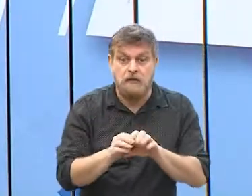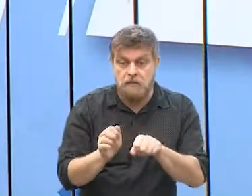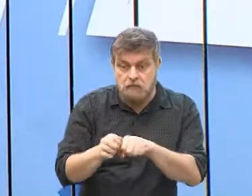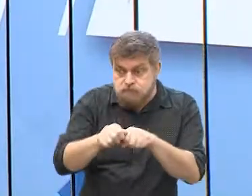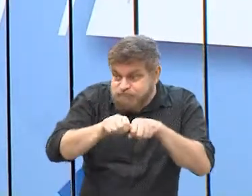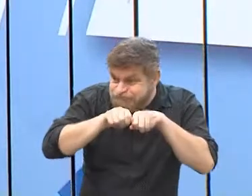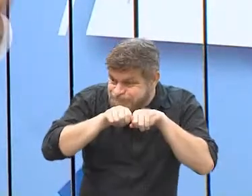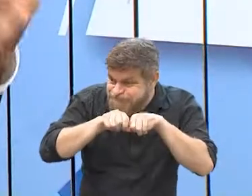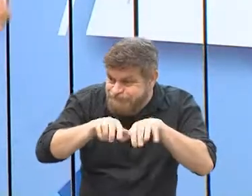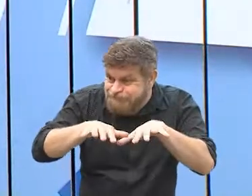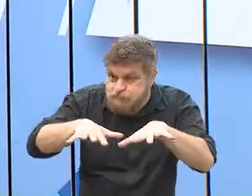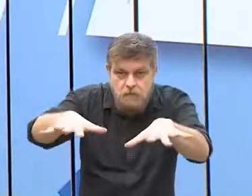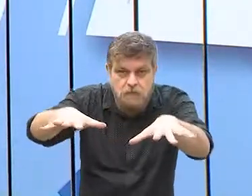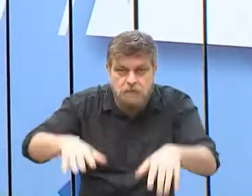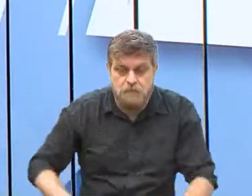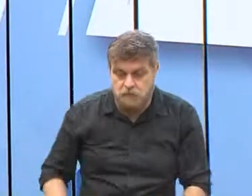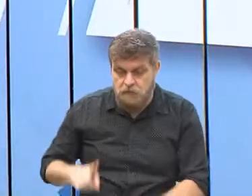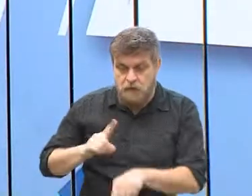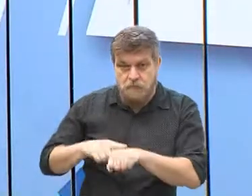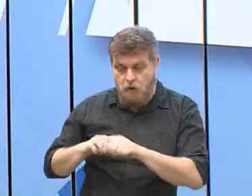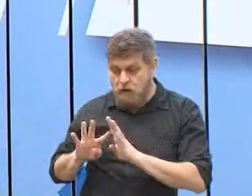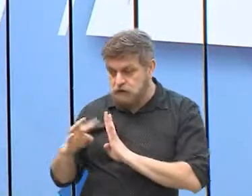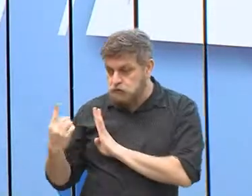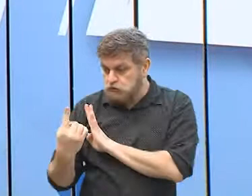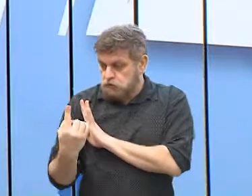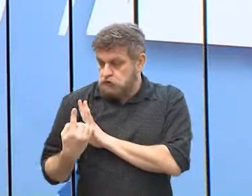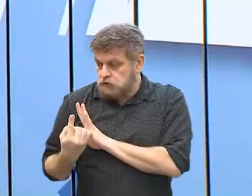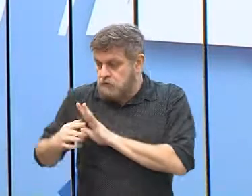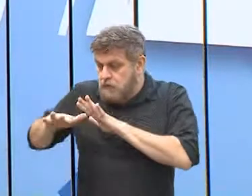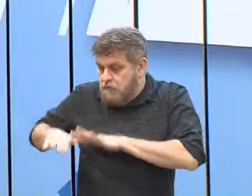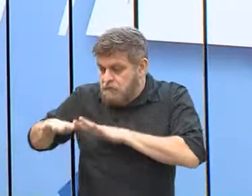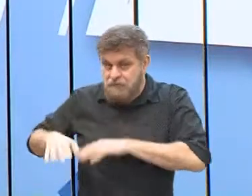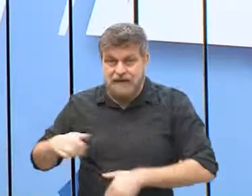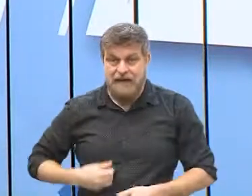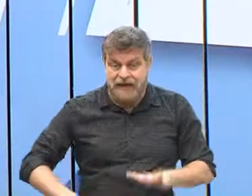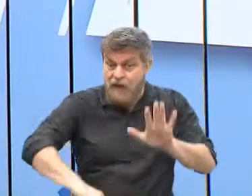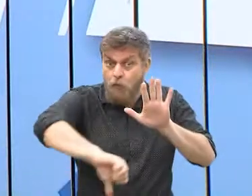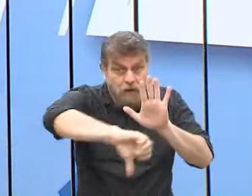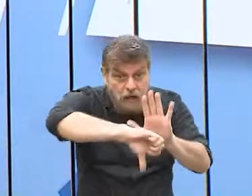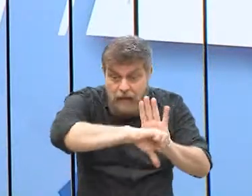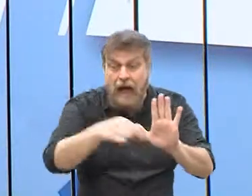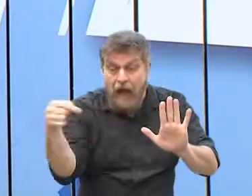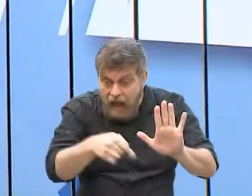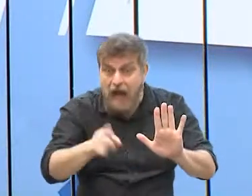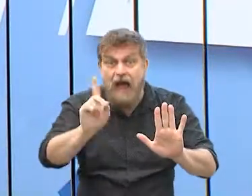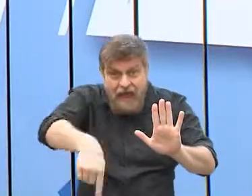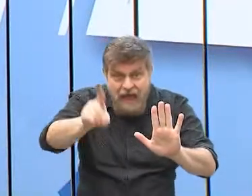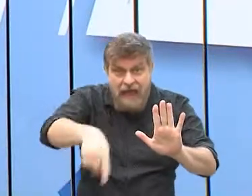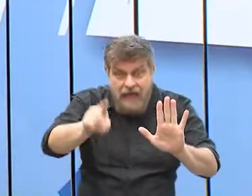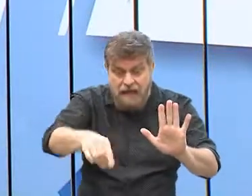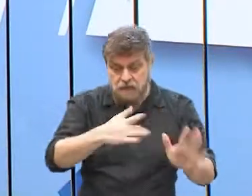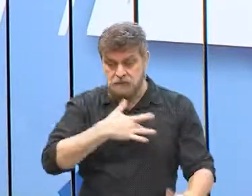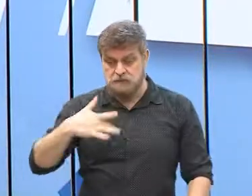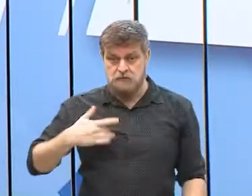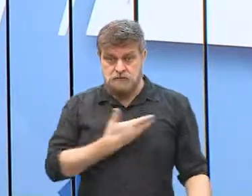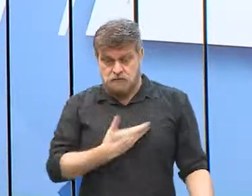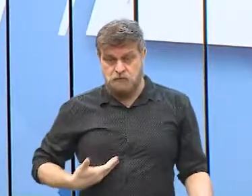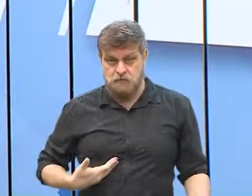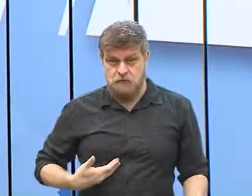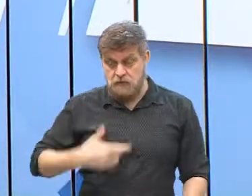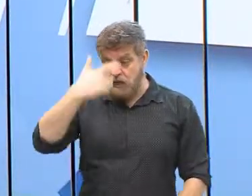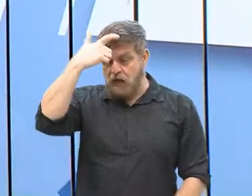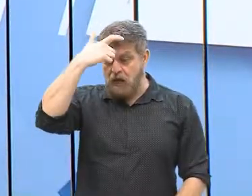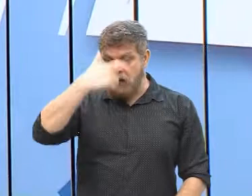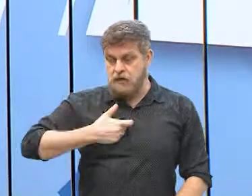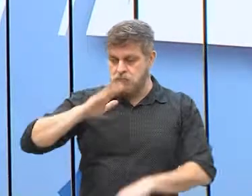né? Então, nesse momento de isolamento social, isso é um crime contra a saúde pública. Aí, por ser autor da